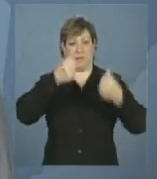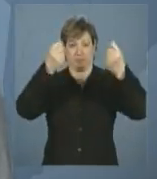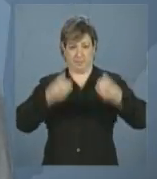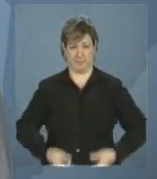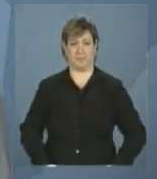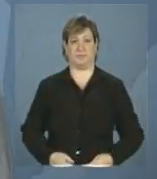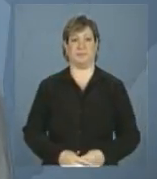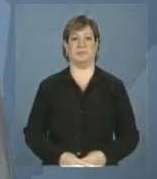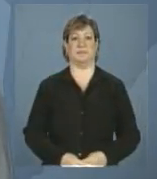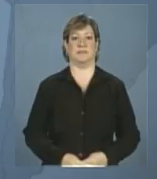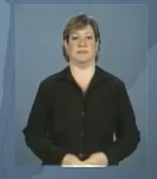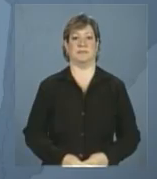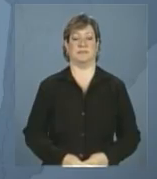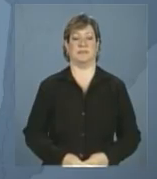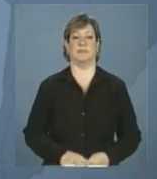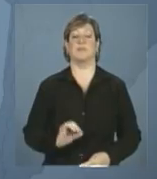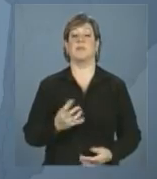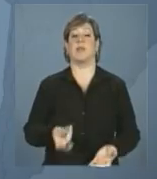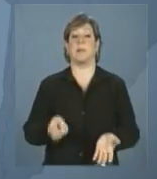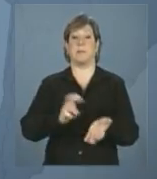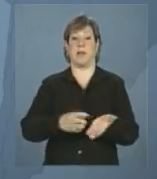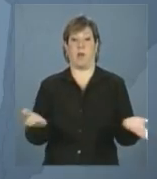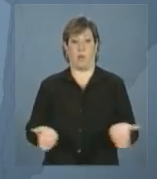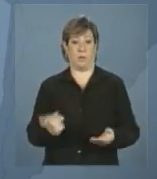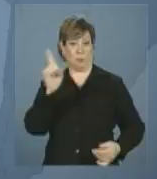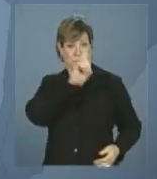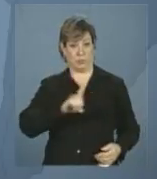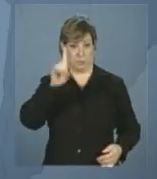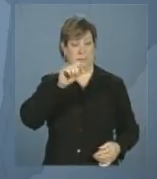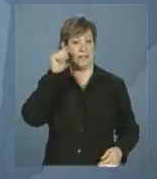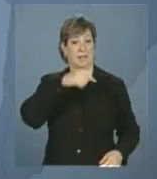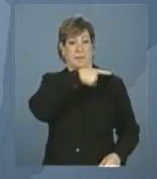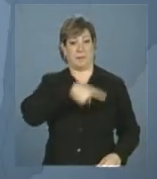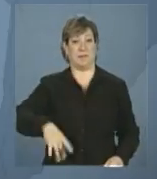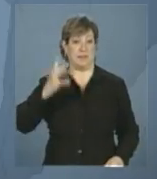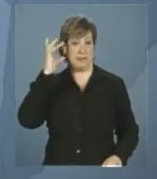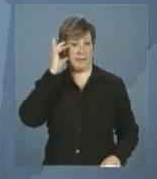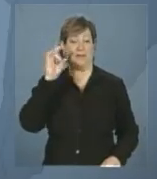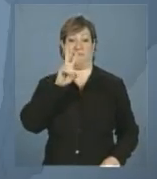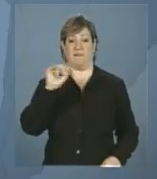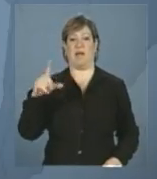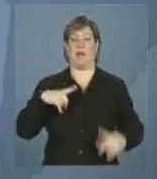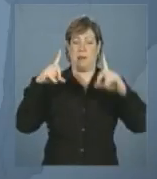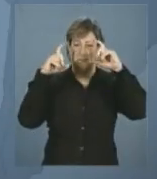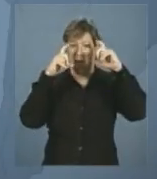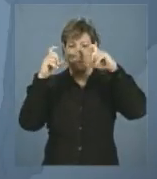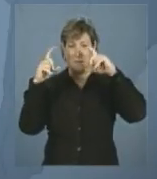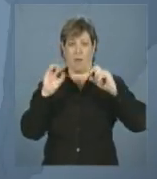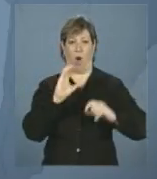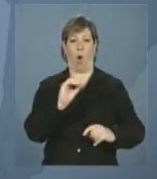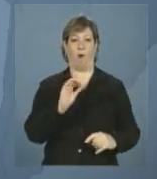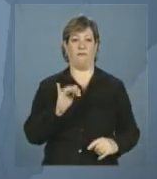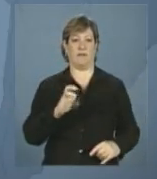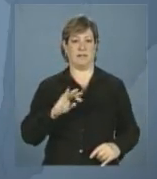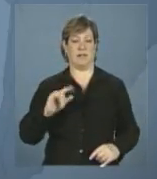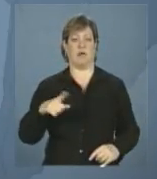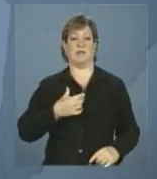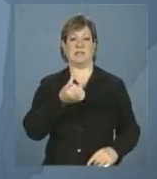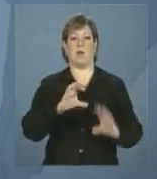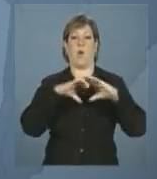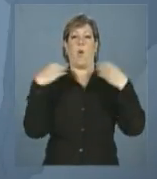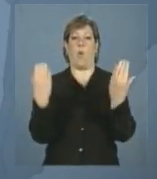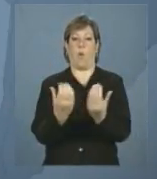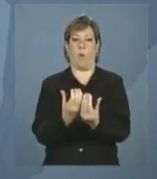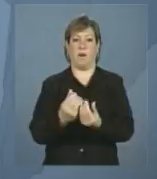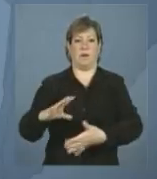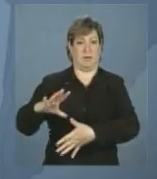informações. Na manhã deste domingo, a presidenta Dilma Rousseff vai posar para a fotografia oficial da Sexta Cúpula das Américas,